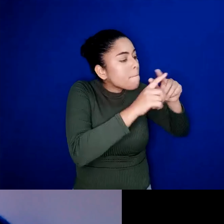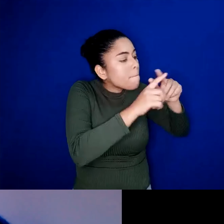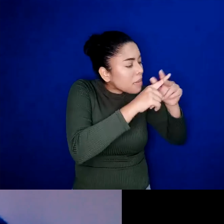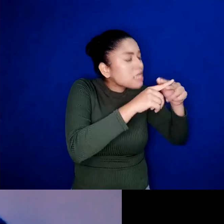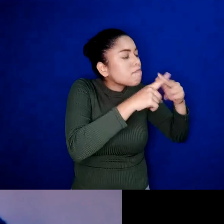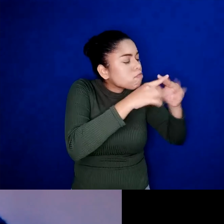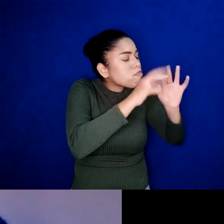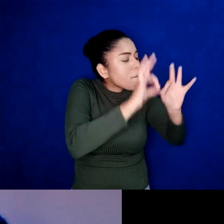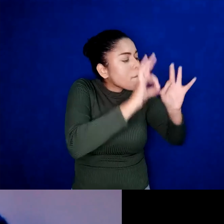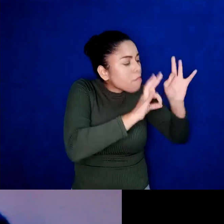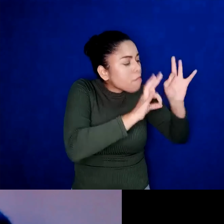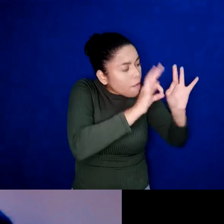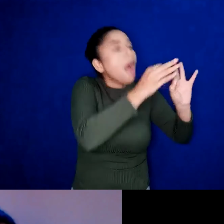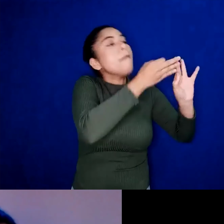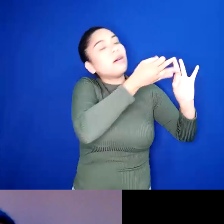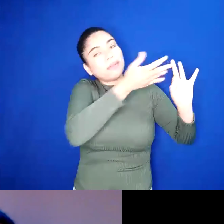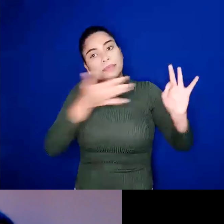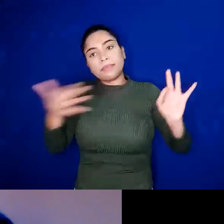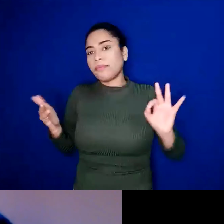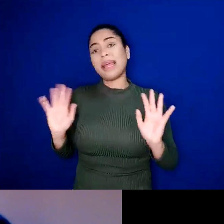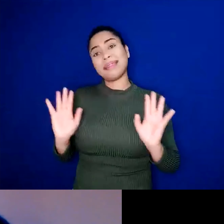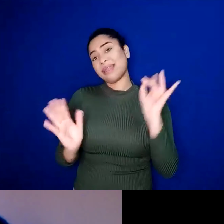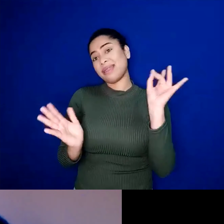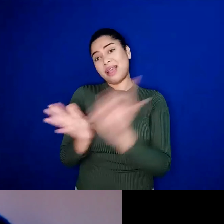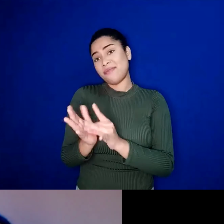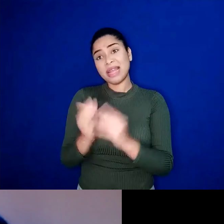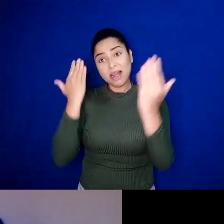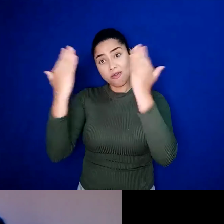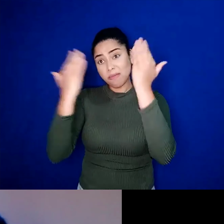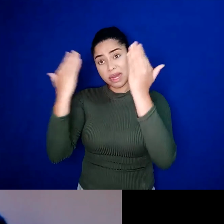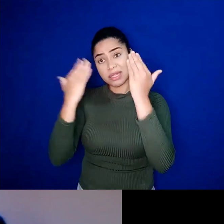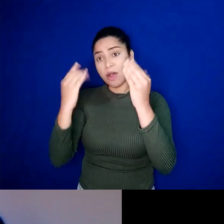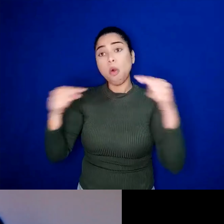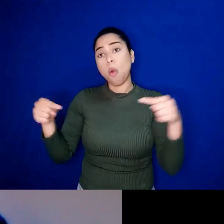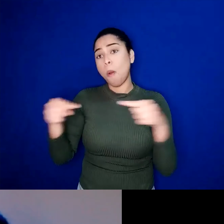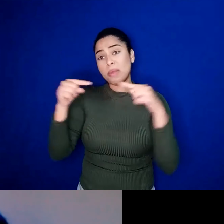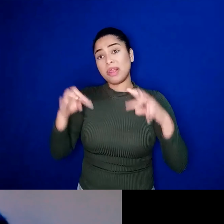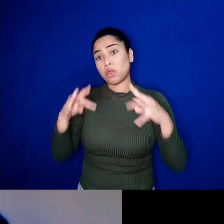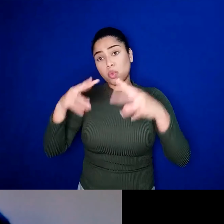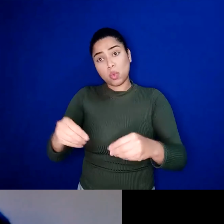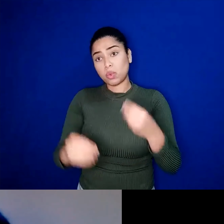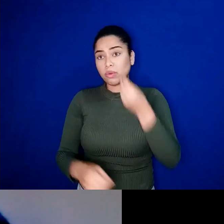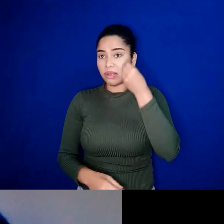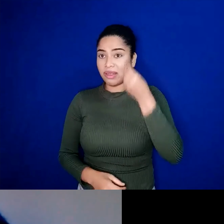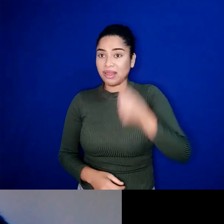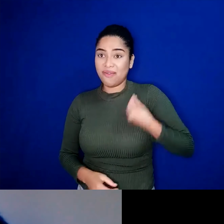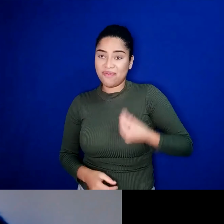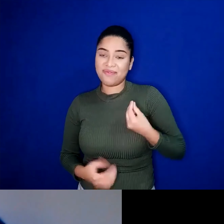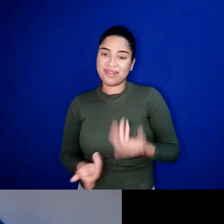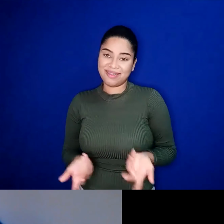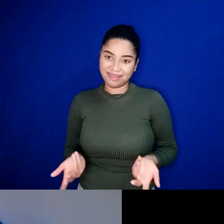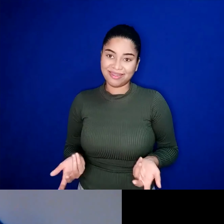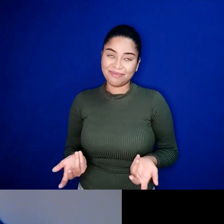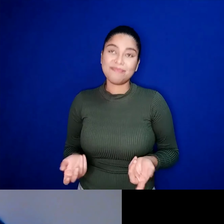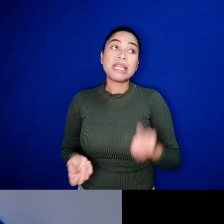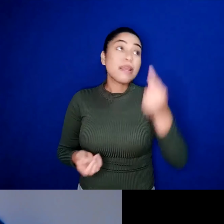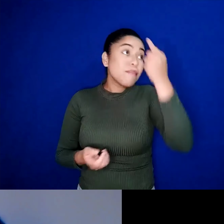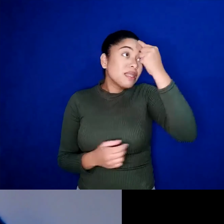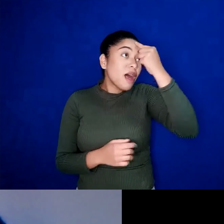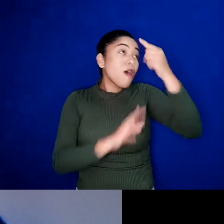para isso vale para Tudo na vida é isso para gente não pensa no princípio é não consegue o projeto lá desde o início